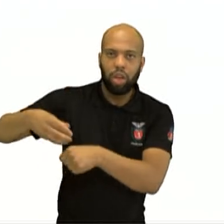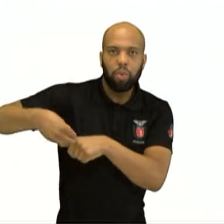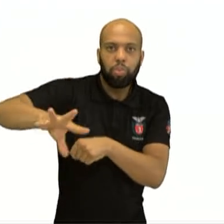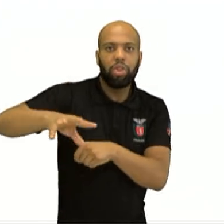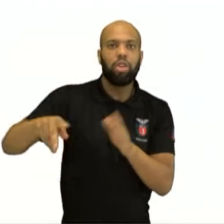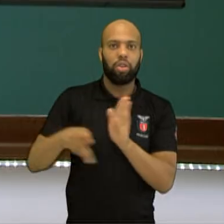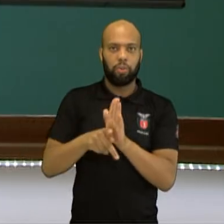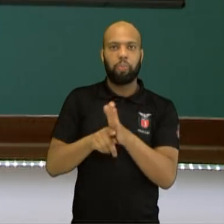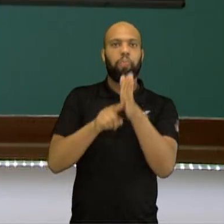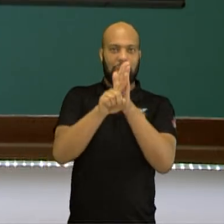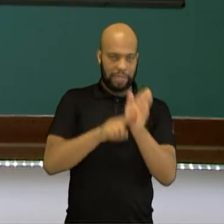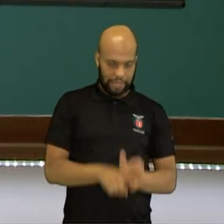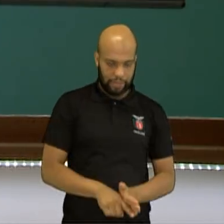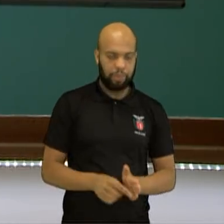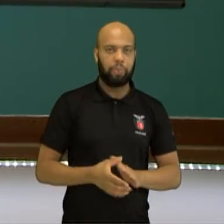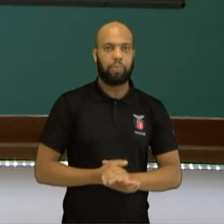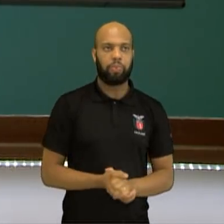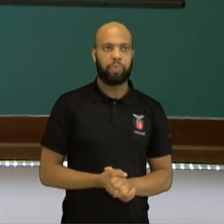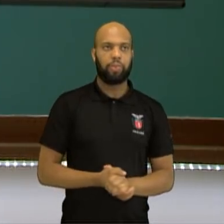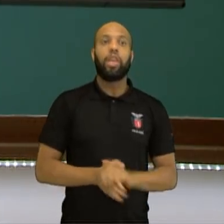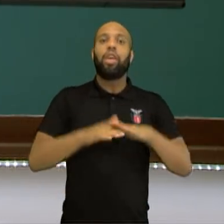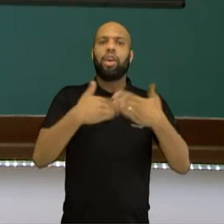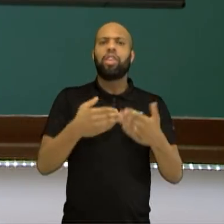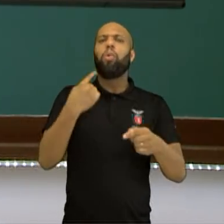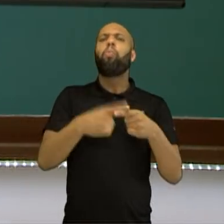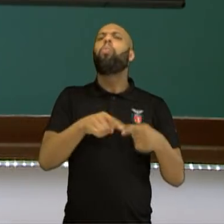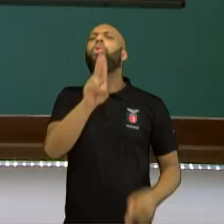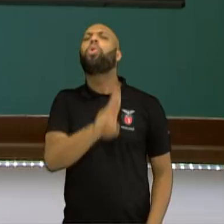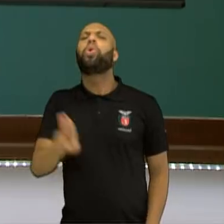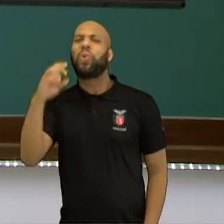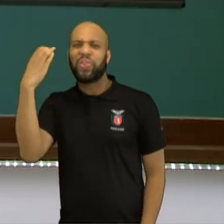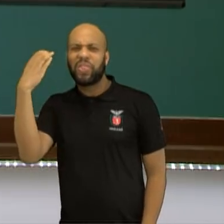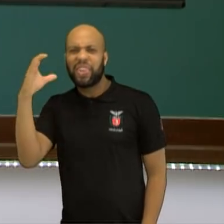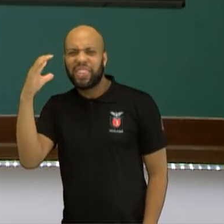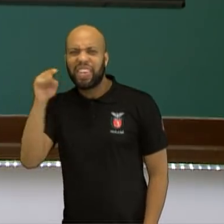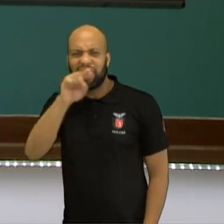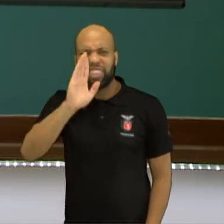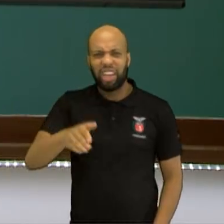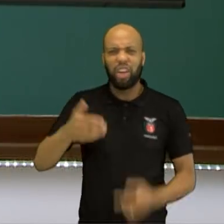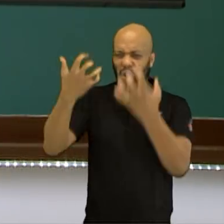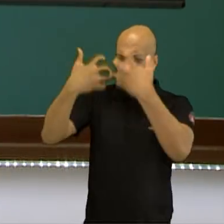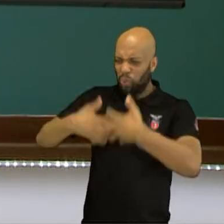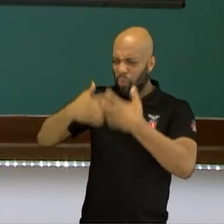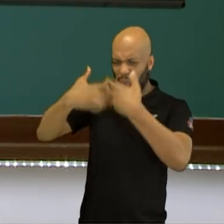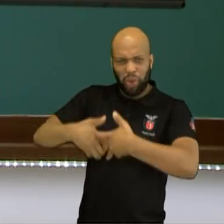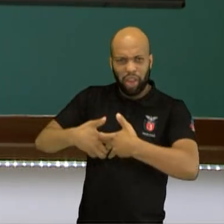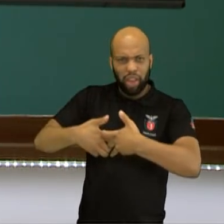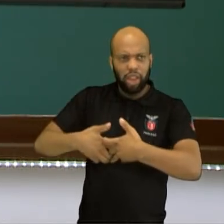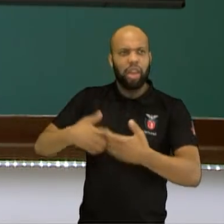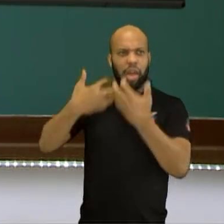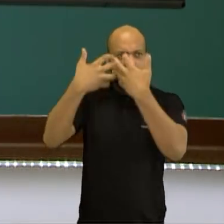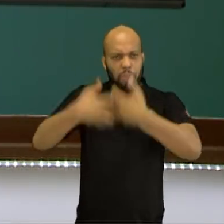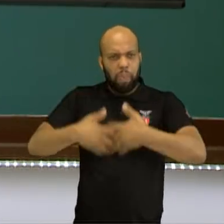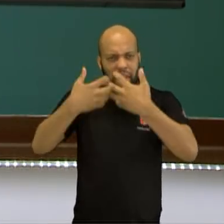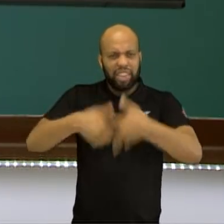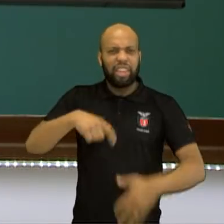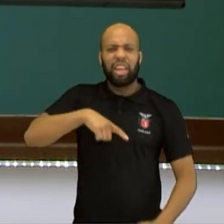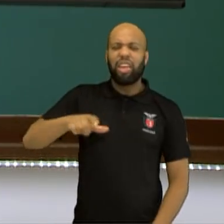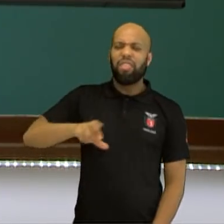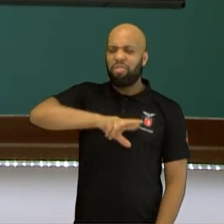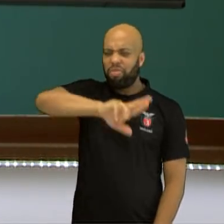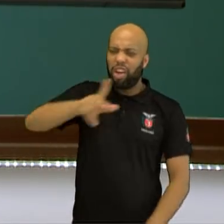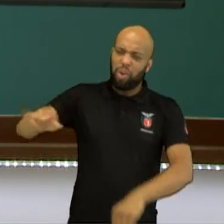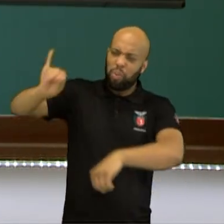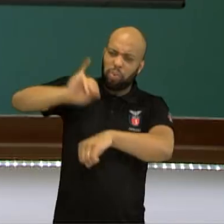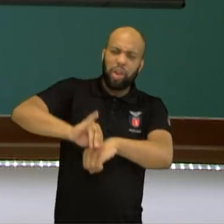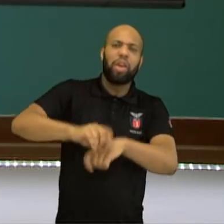determinada pesquisa. Para que serve a ciência? Já pararam para pensar sobre isso? Pensem aí em quantos objetos